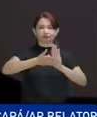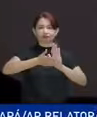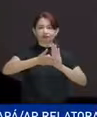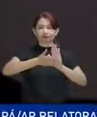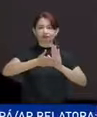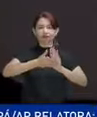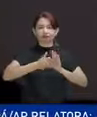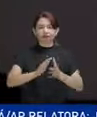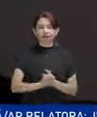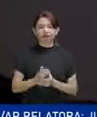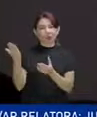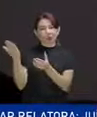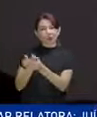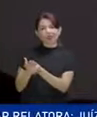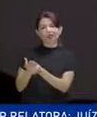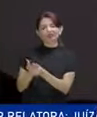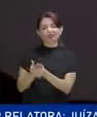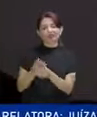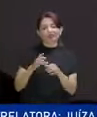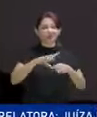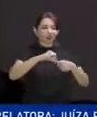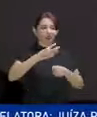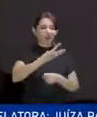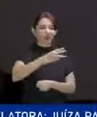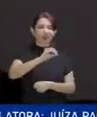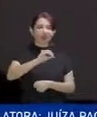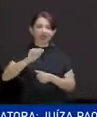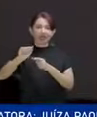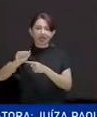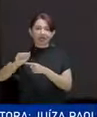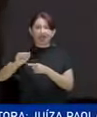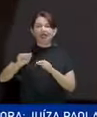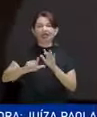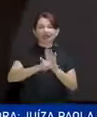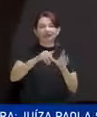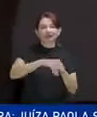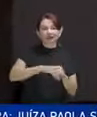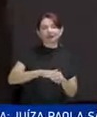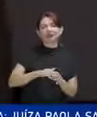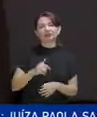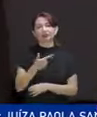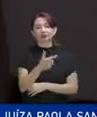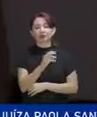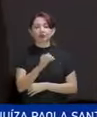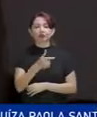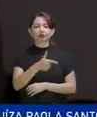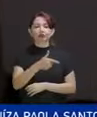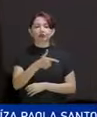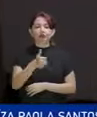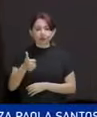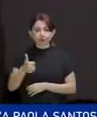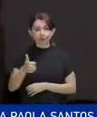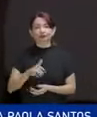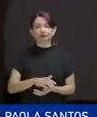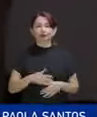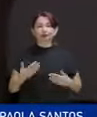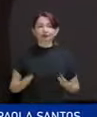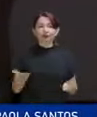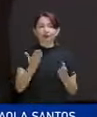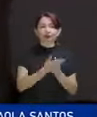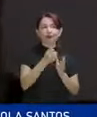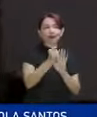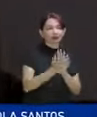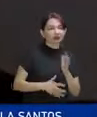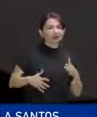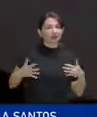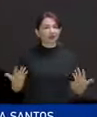de ação fundada no artigo 30A em 1º de março de 2021. Logo, senhor presidente, os